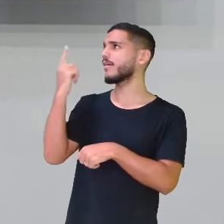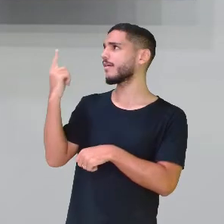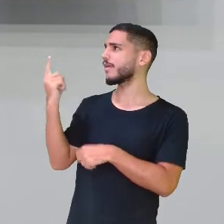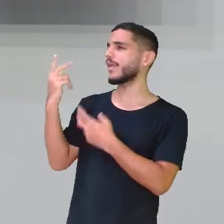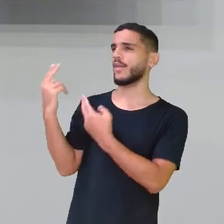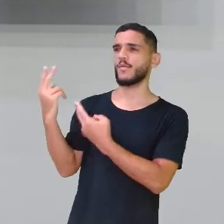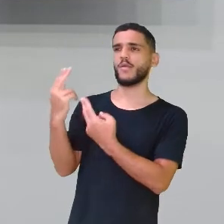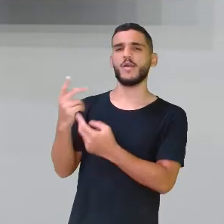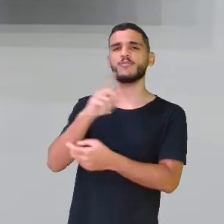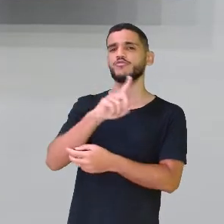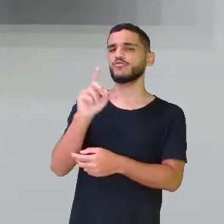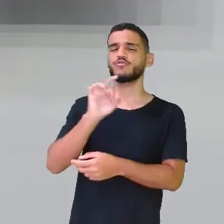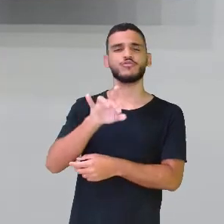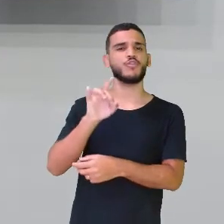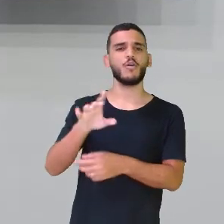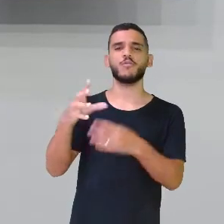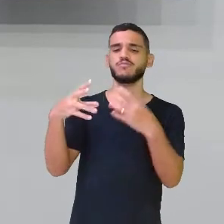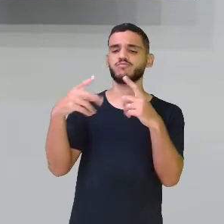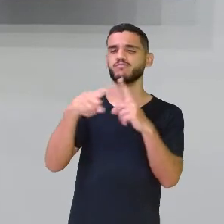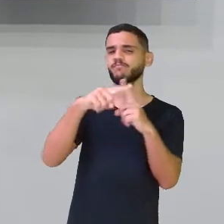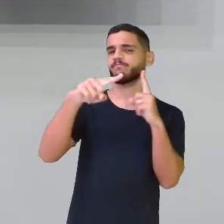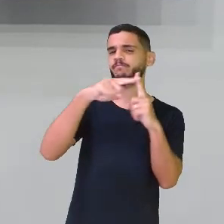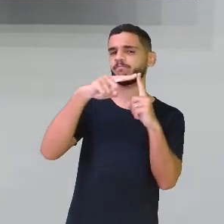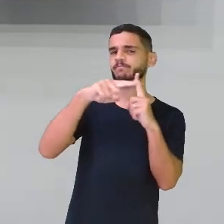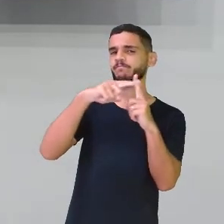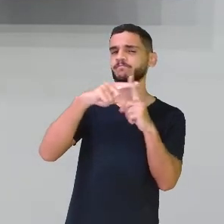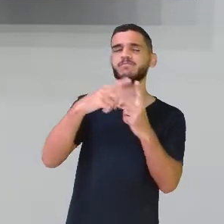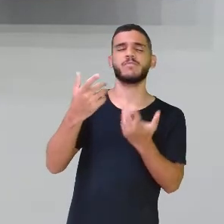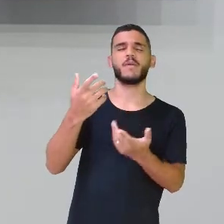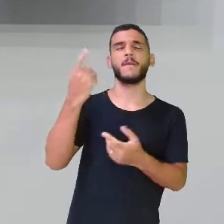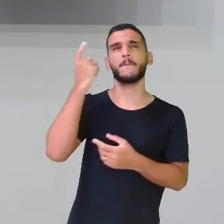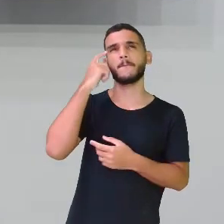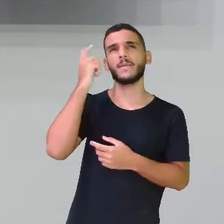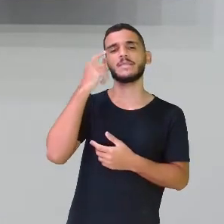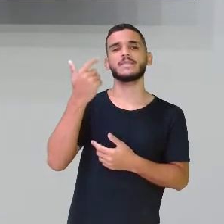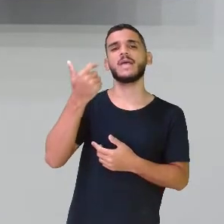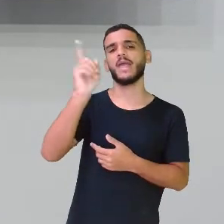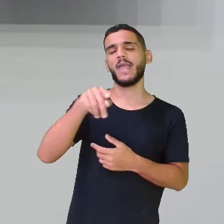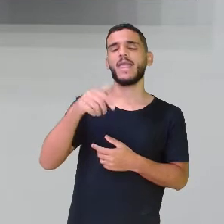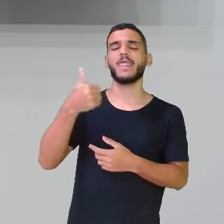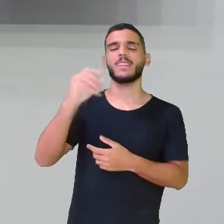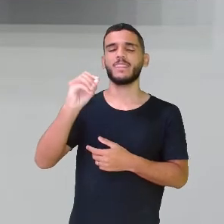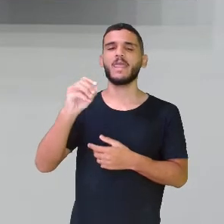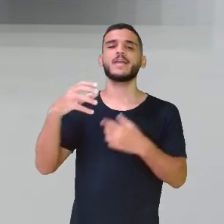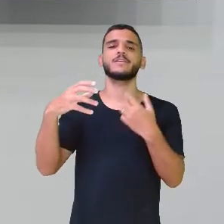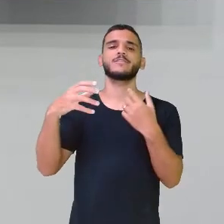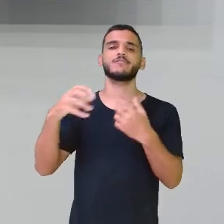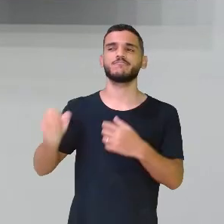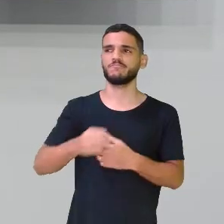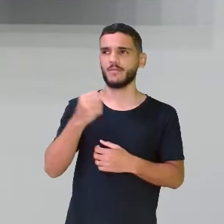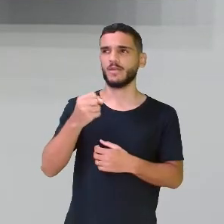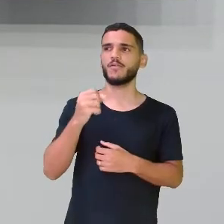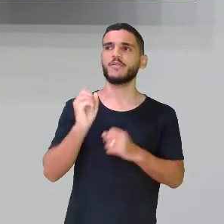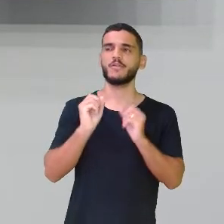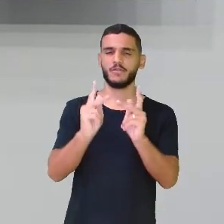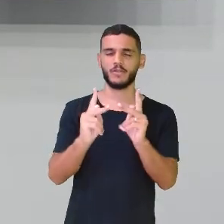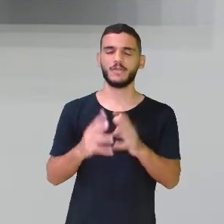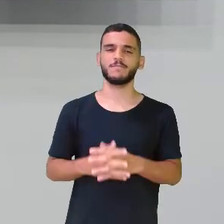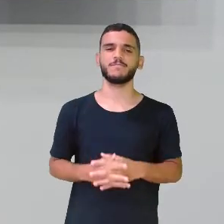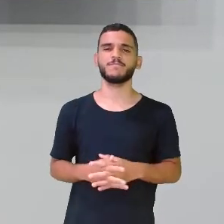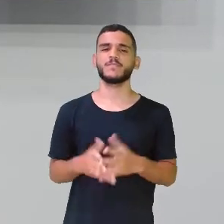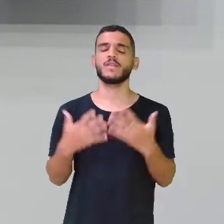uma adição da quantidade de pacotes. E pensa, quinto ano, são 10 pacotes aí. Beleza?